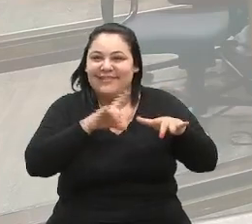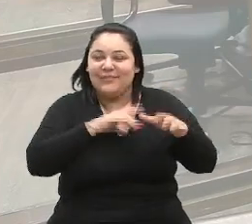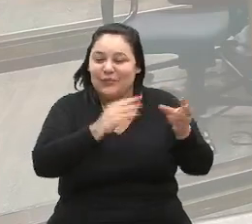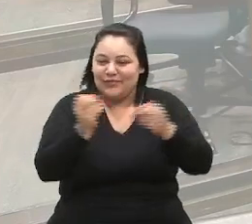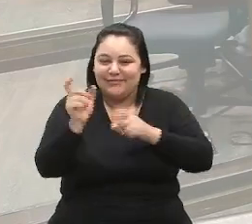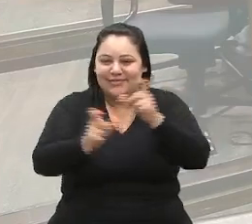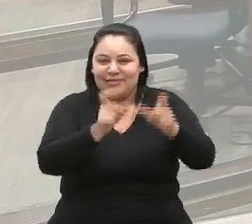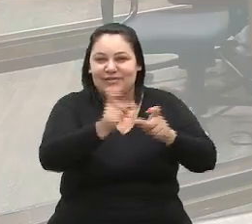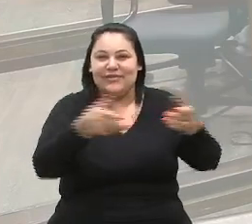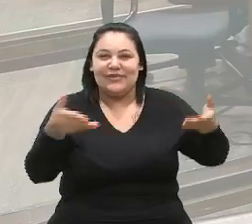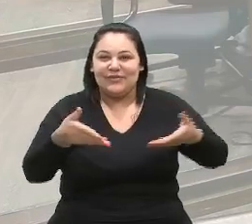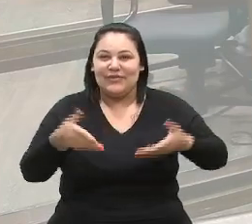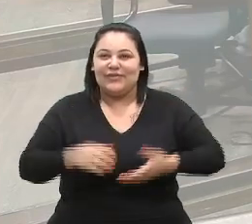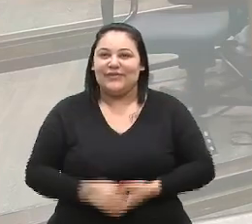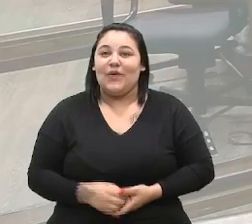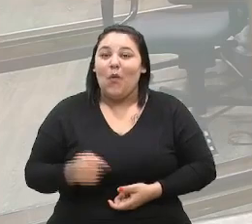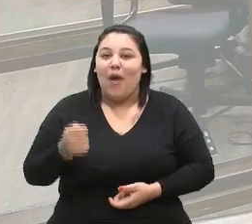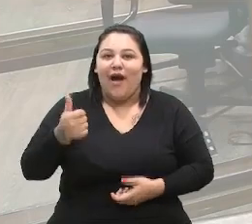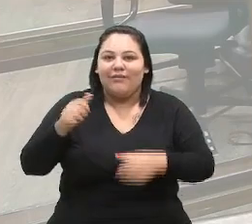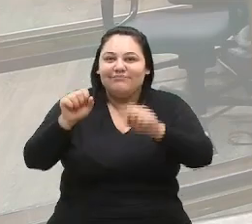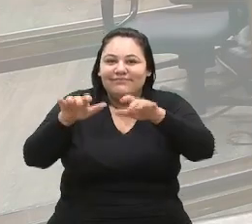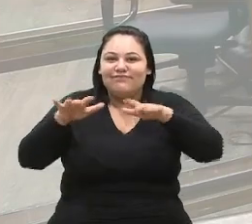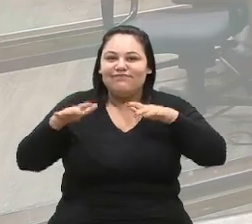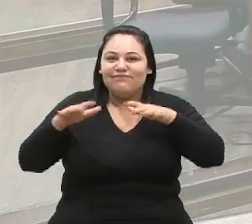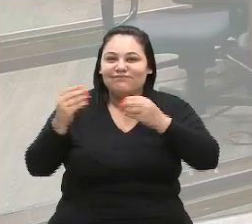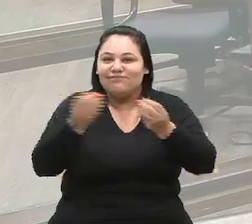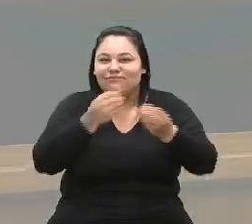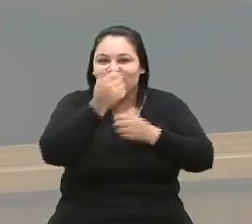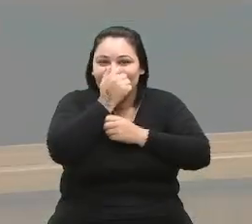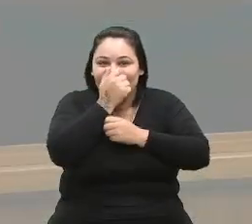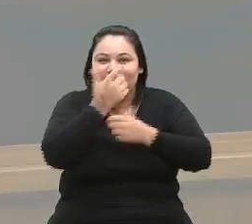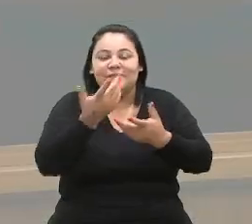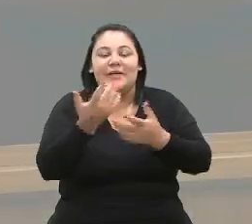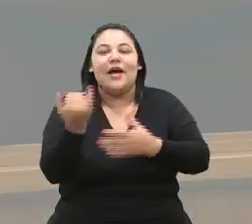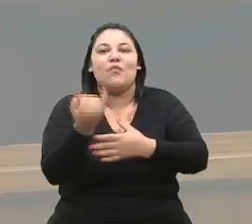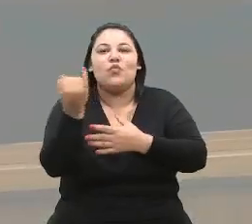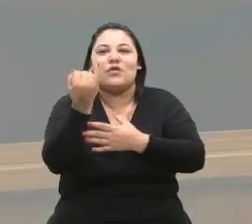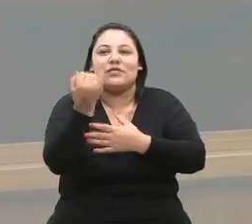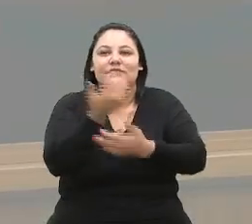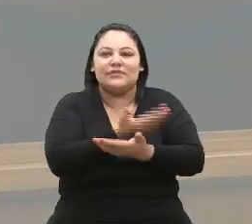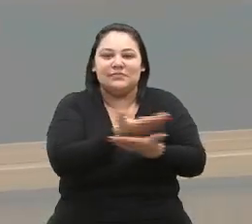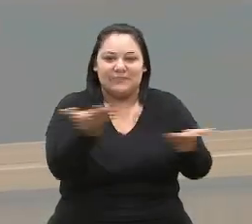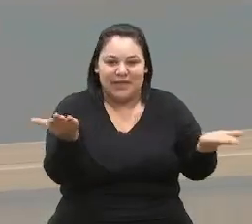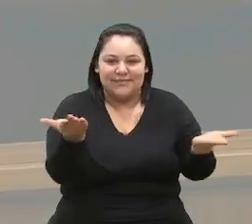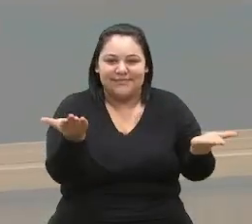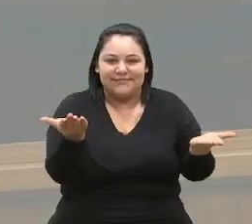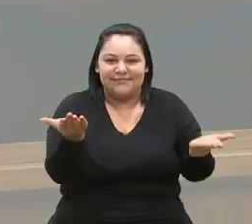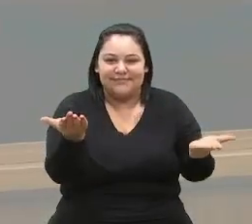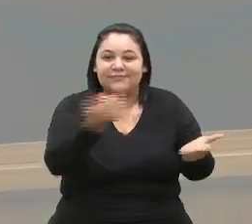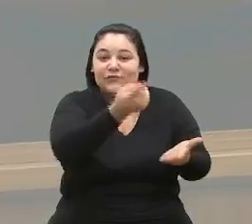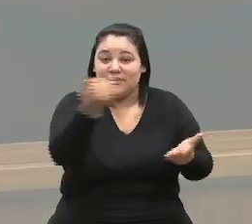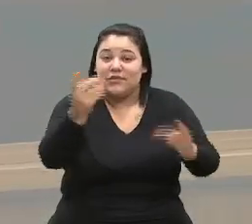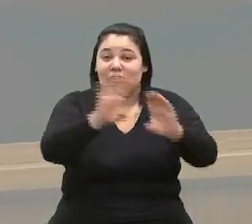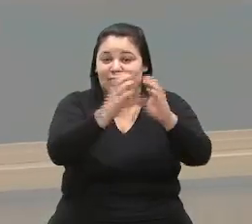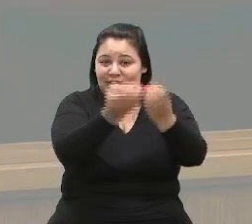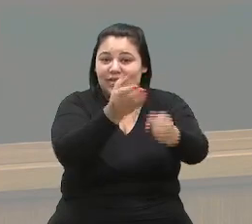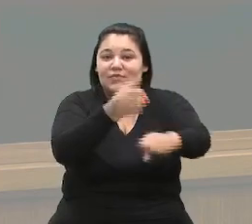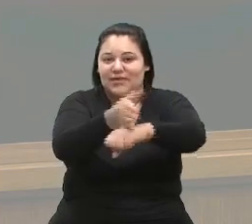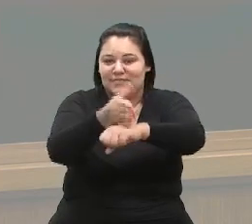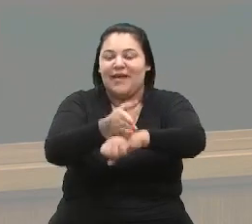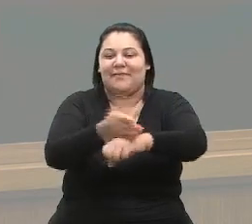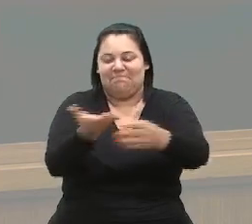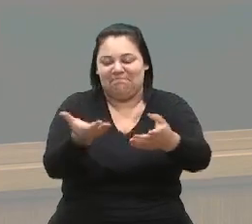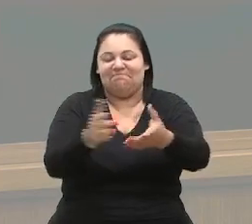cheia, ou quase cheia, mas é importante esse espaço de participação, de exercício da cidadania,